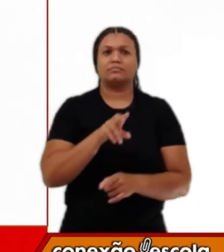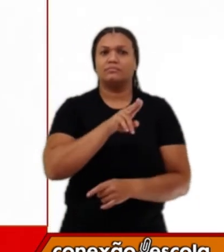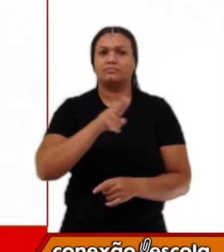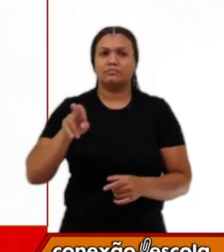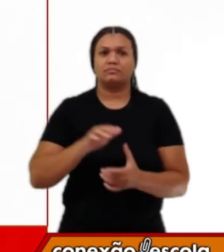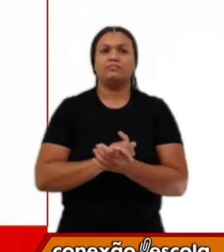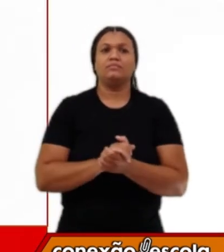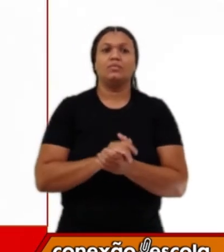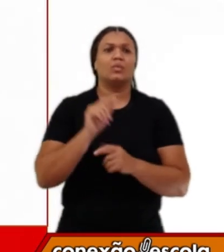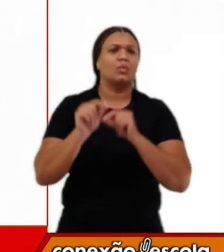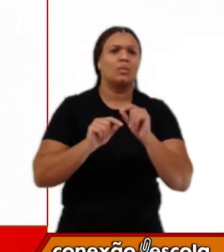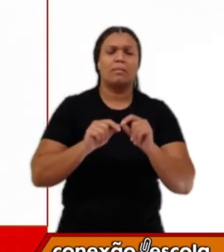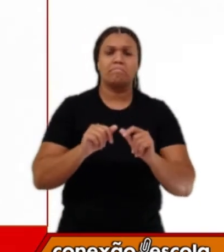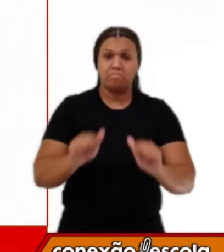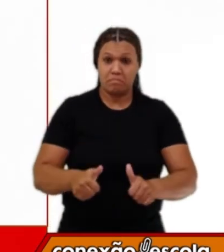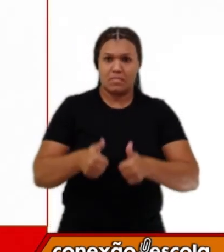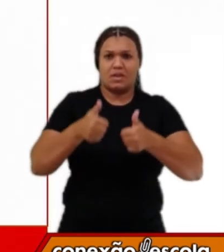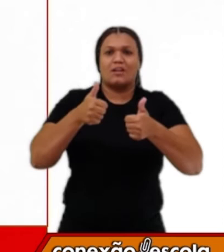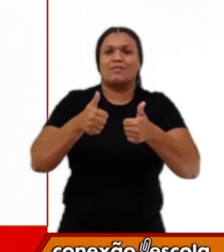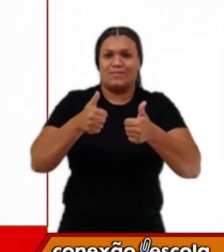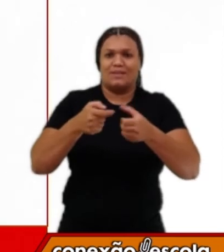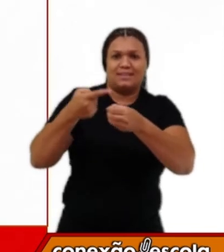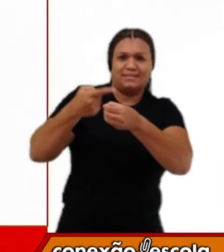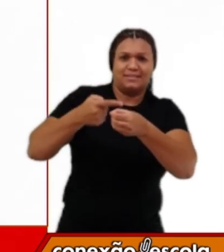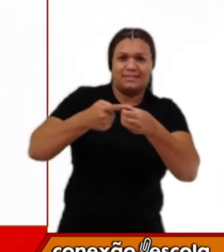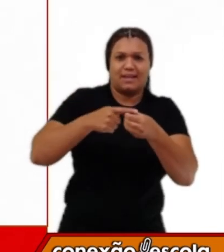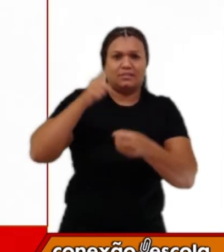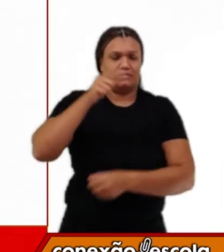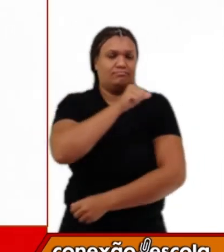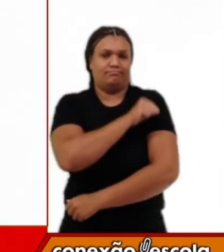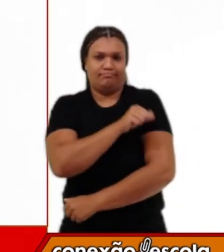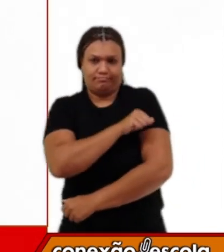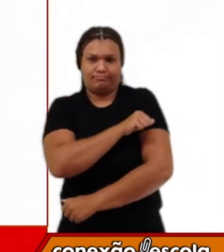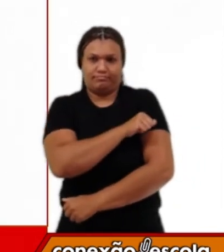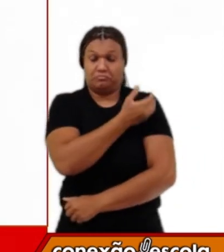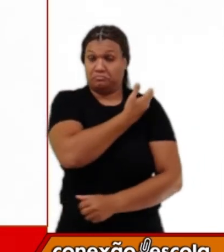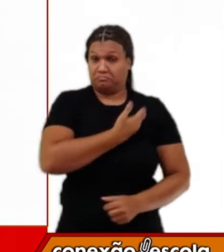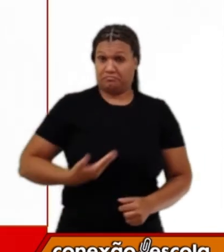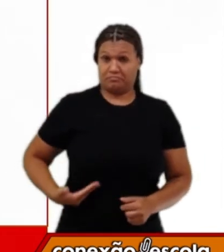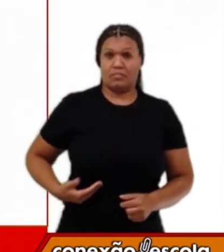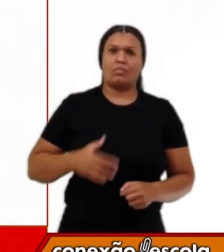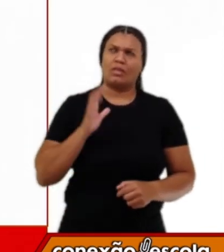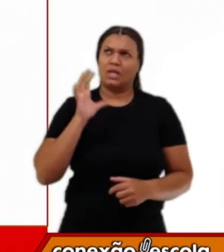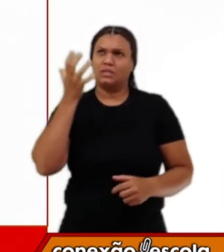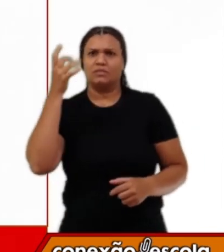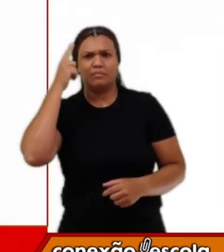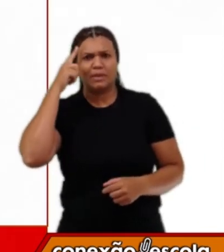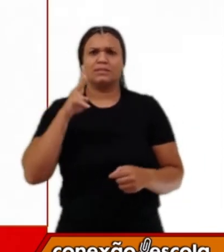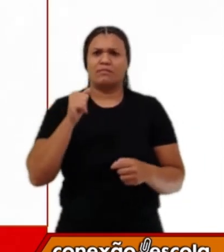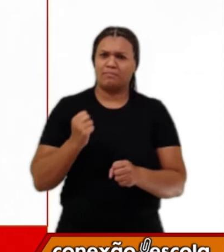da melhora e da urbanização da cidade do Rio de Janeiro. O presidente da República ele decide urbanizar, criar